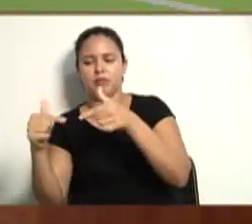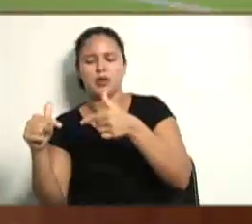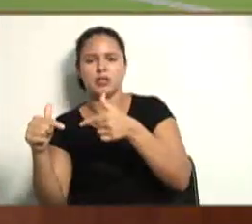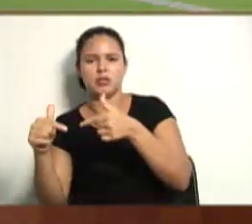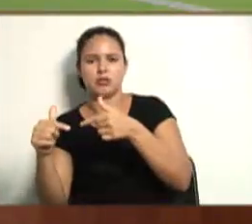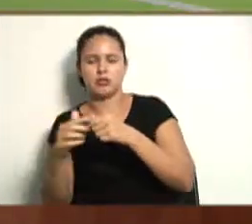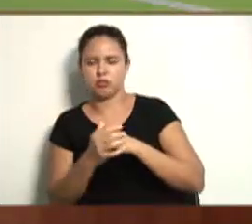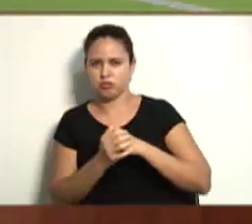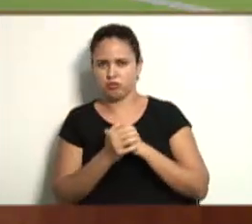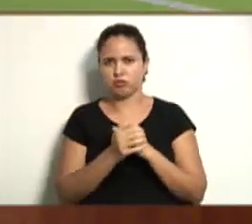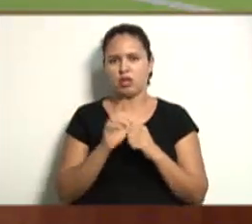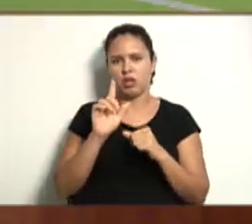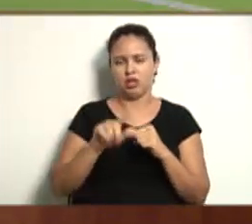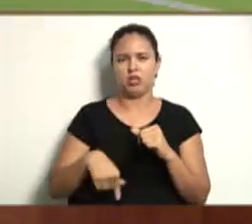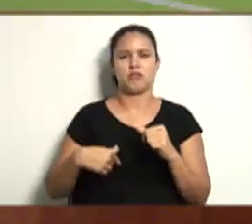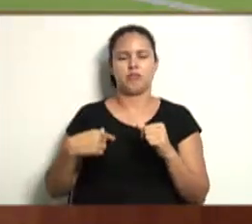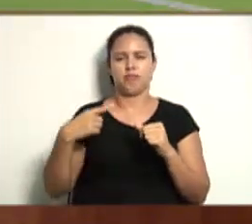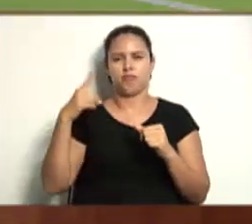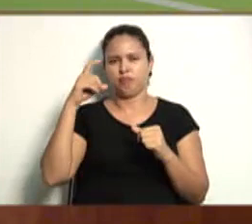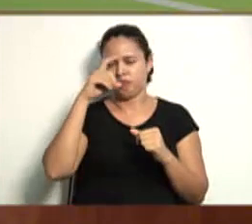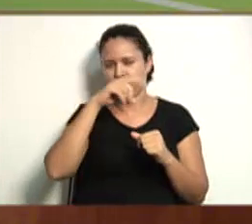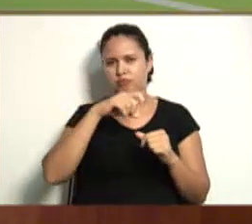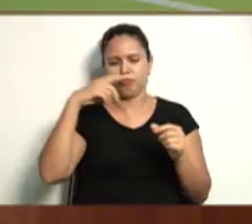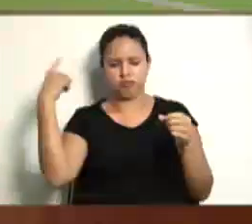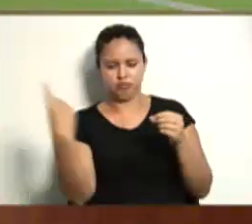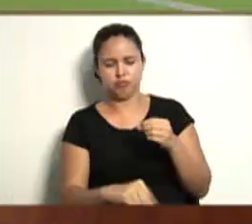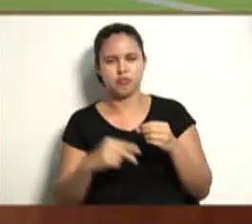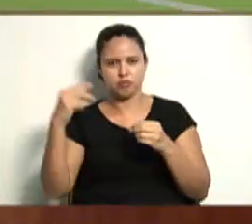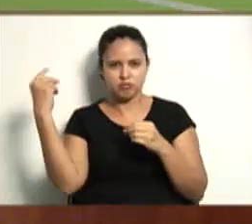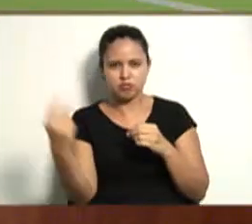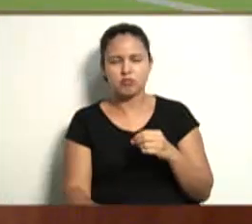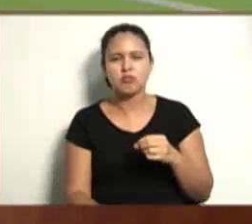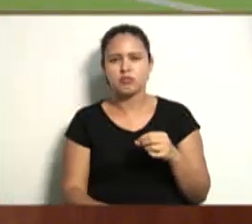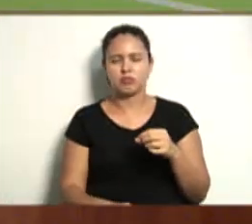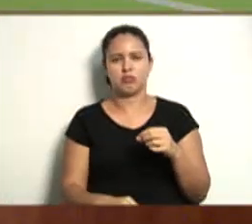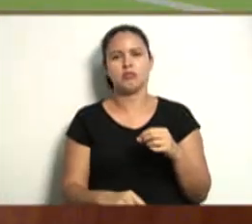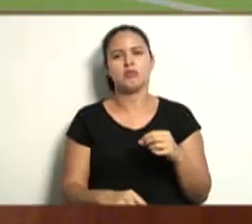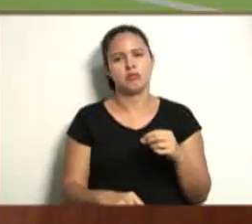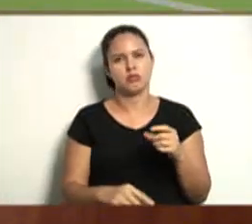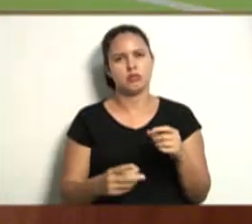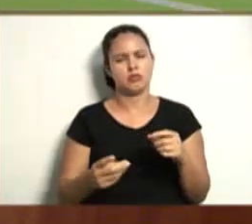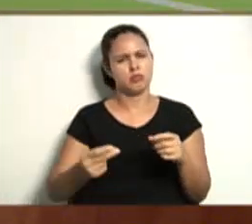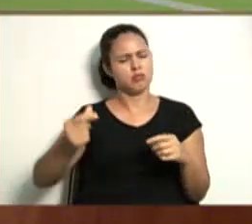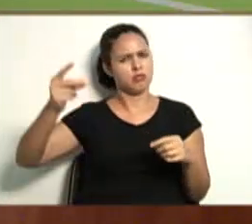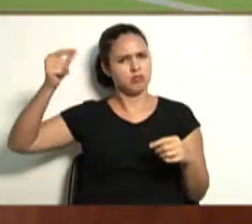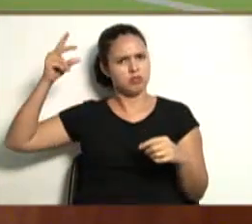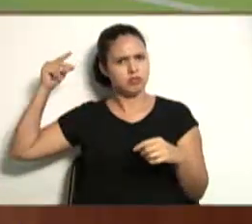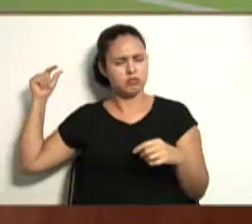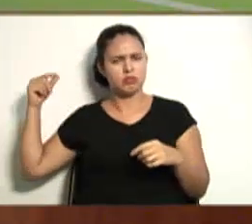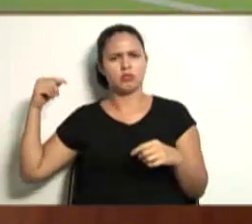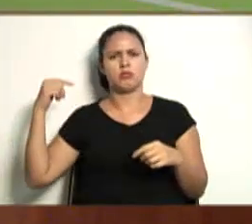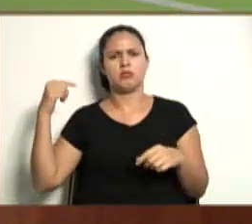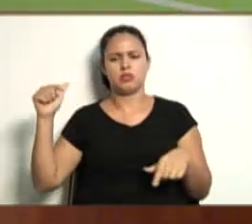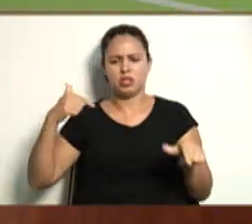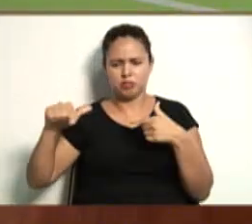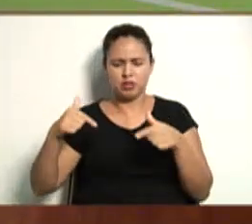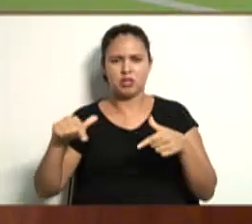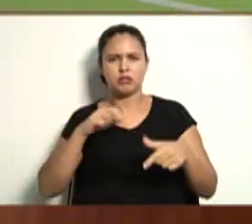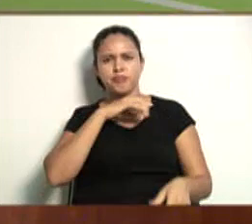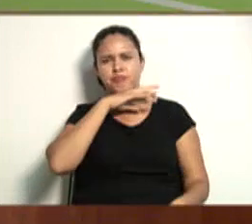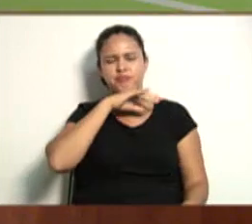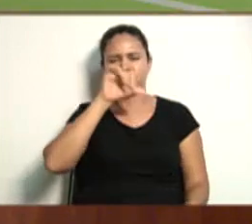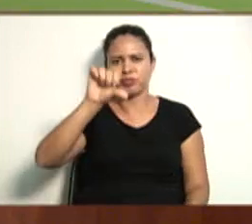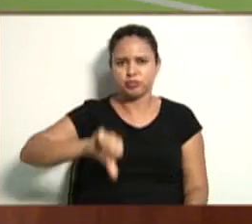tortura para matar as pessoas. Era essa a ideia negativa que se tinha do trabalho. Algo muito ruim. E agora